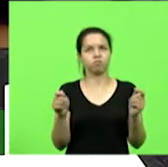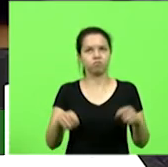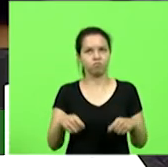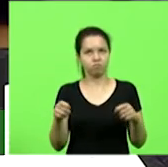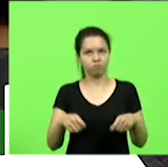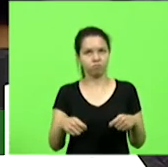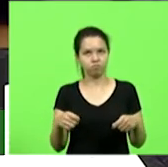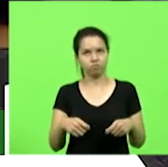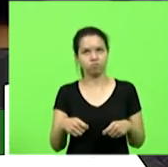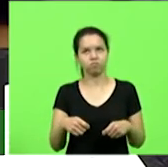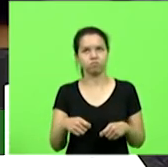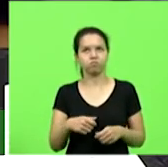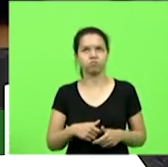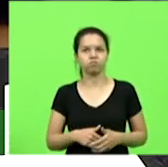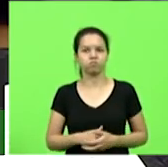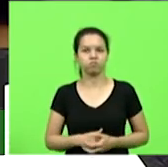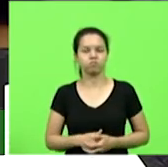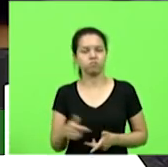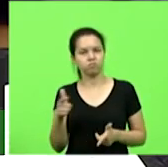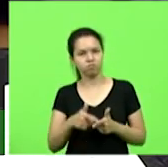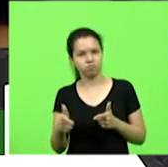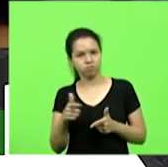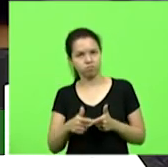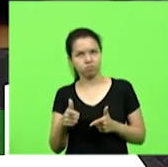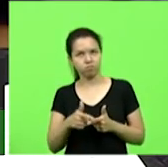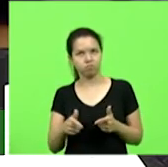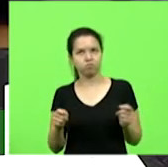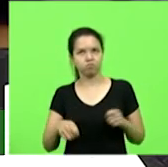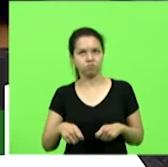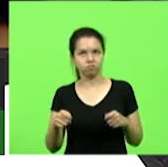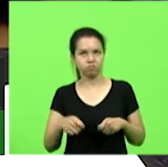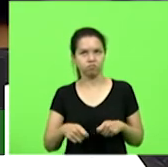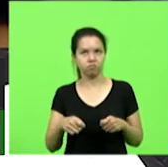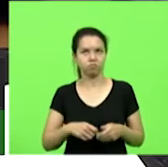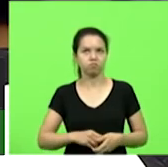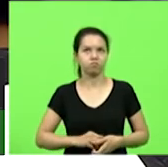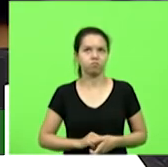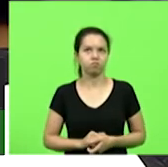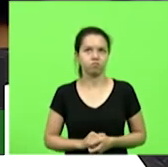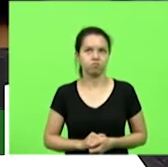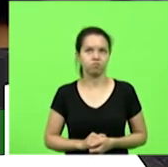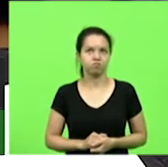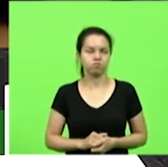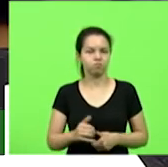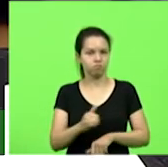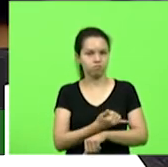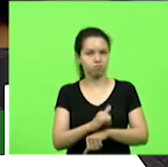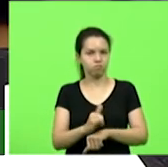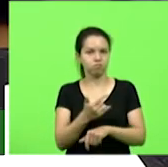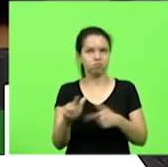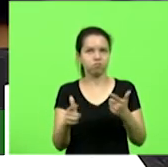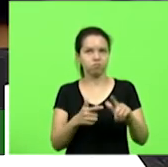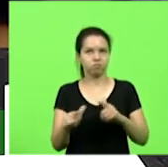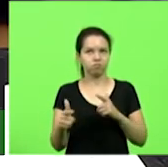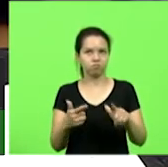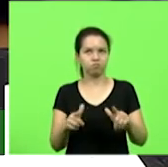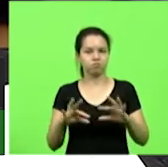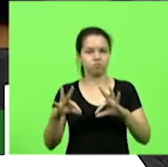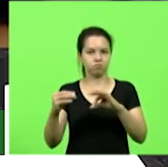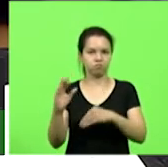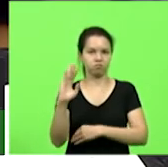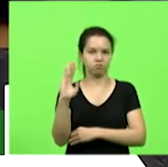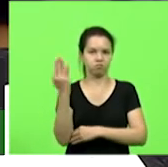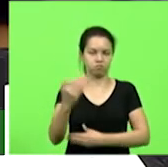a fim de enfrentar esse problema e ao encontrar alternativas para que nossa madeira não seja toda